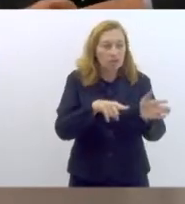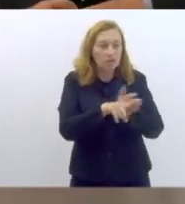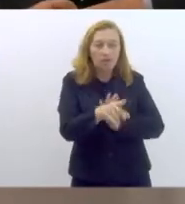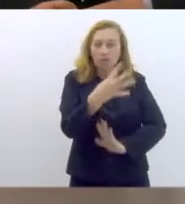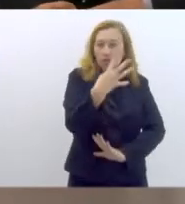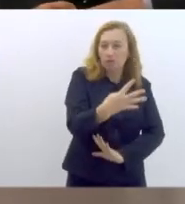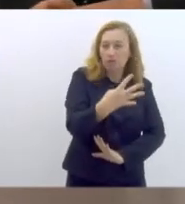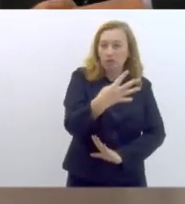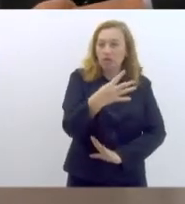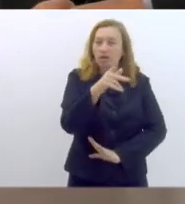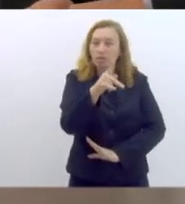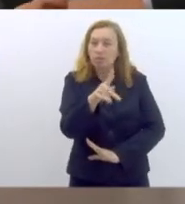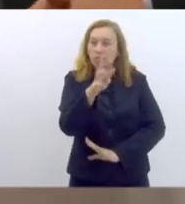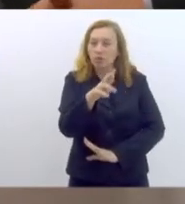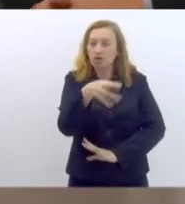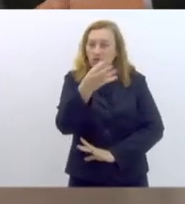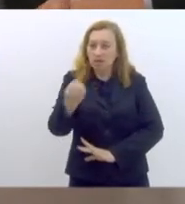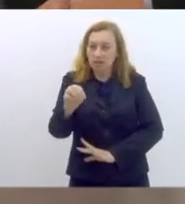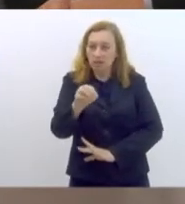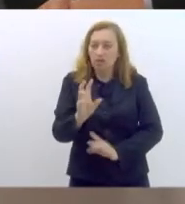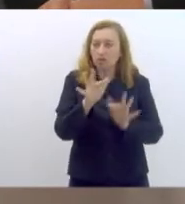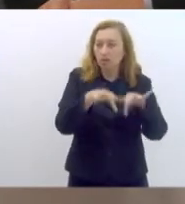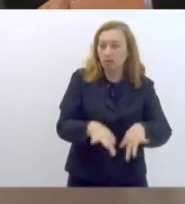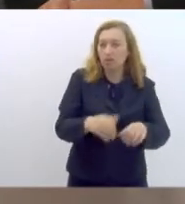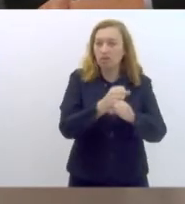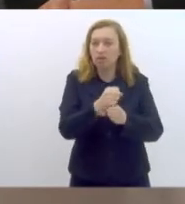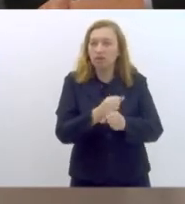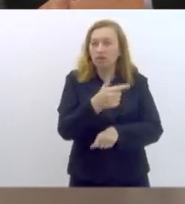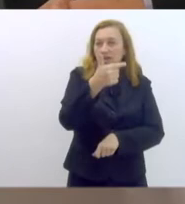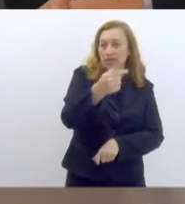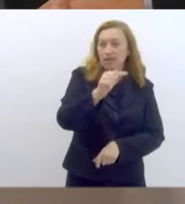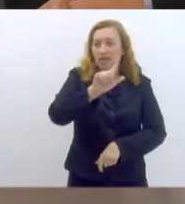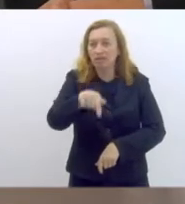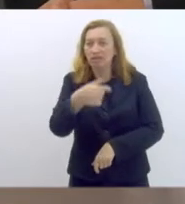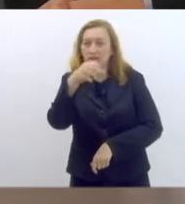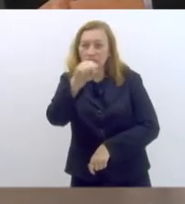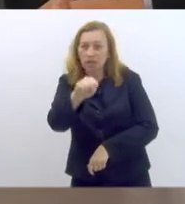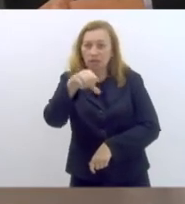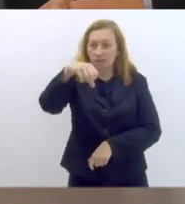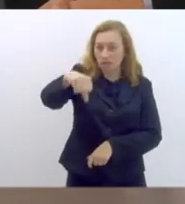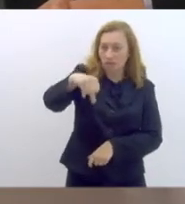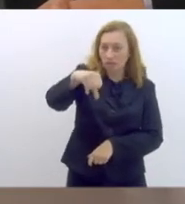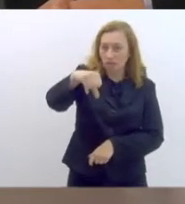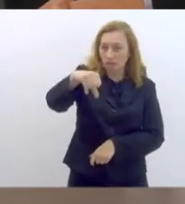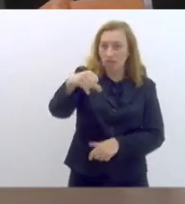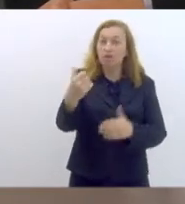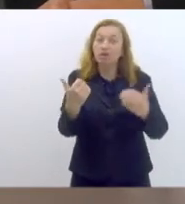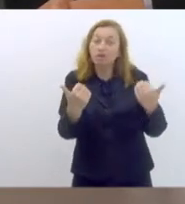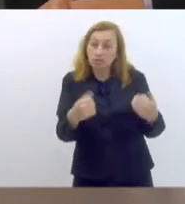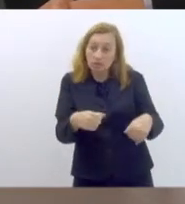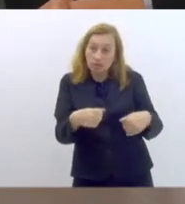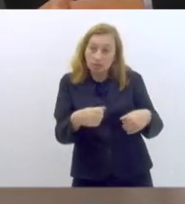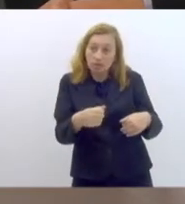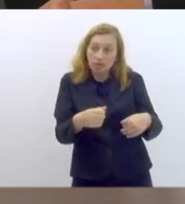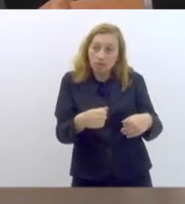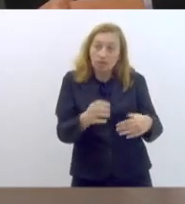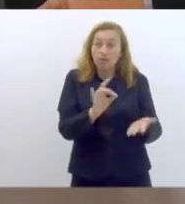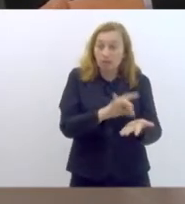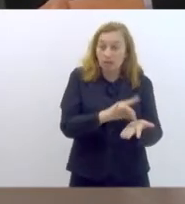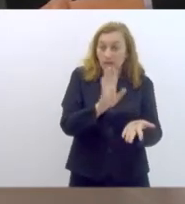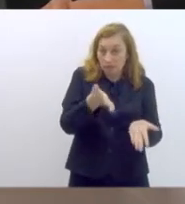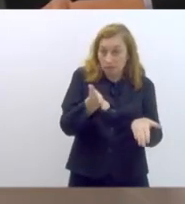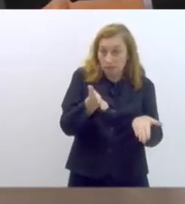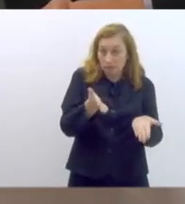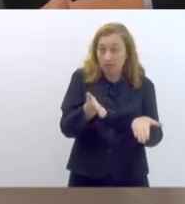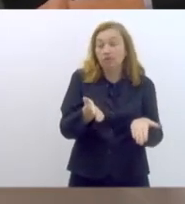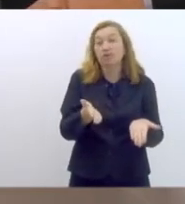a projeção do Focus para o final desse ano do IPCA é 7,89, o que, em princípio, eu considero que é completamente realista.